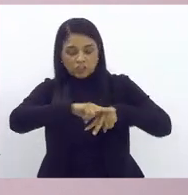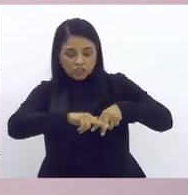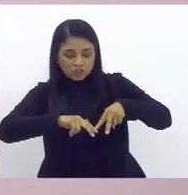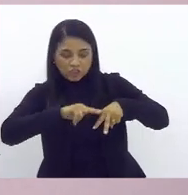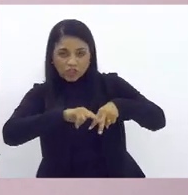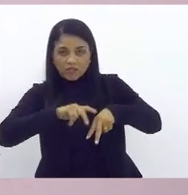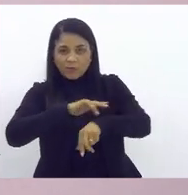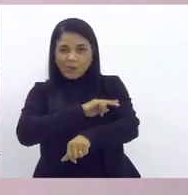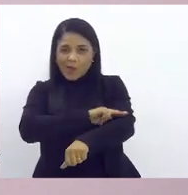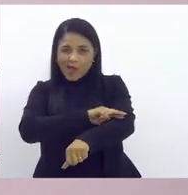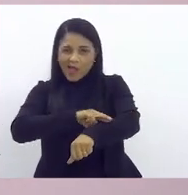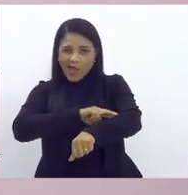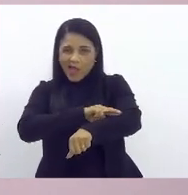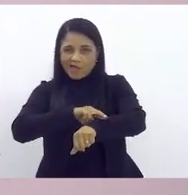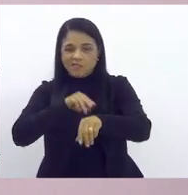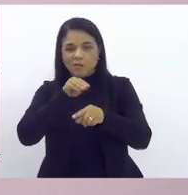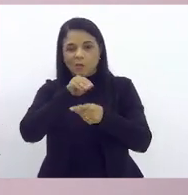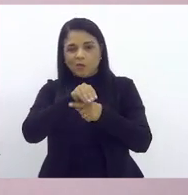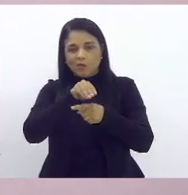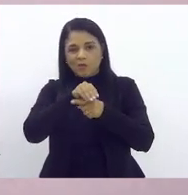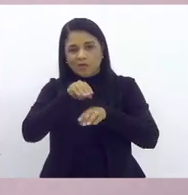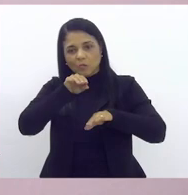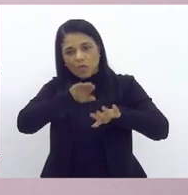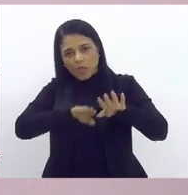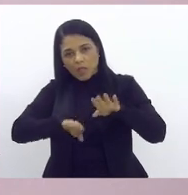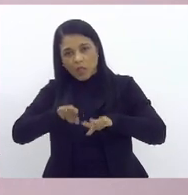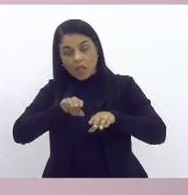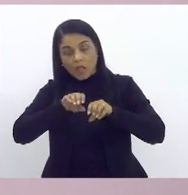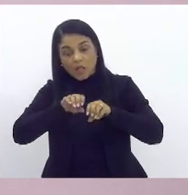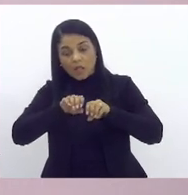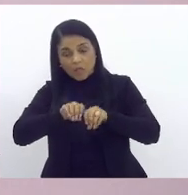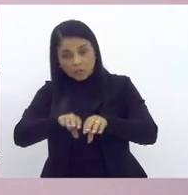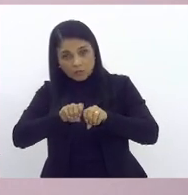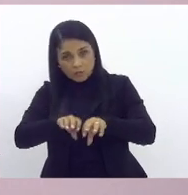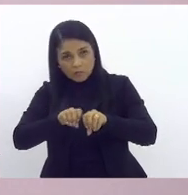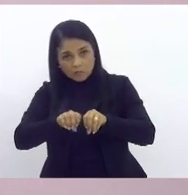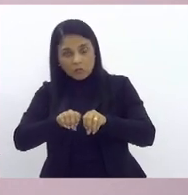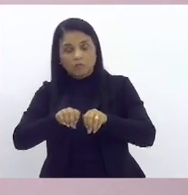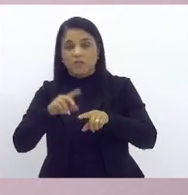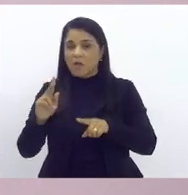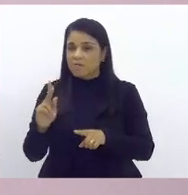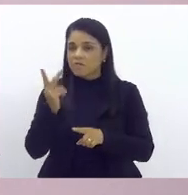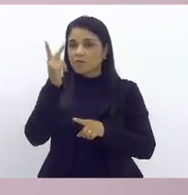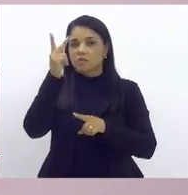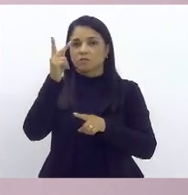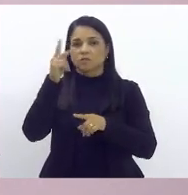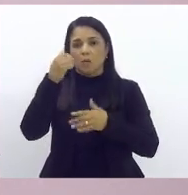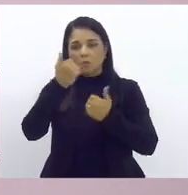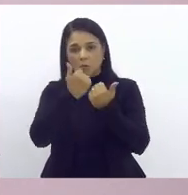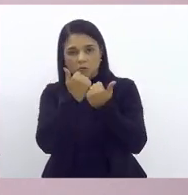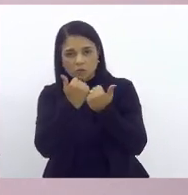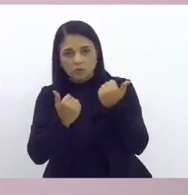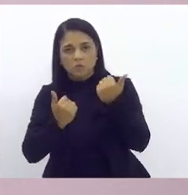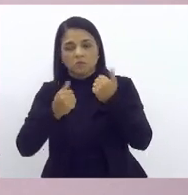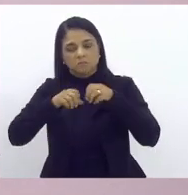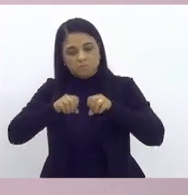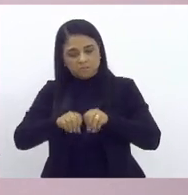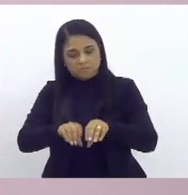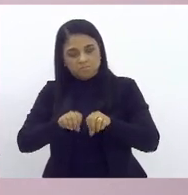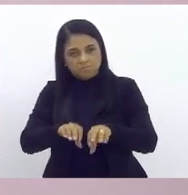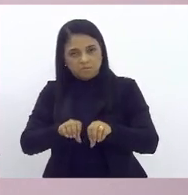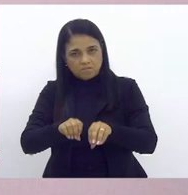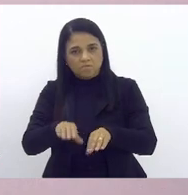e Educação. A luta histórica pela valorização das educadoras infantis. Muito importante que vocês